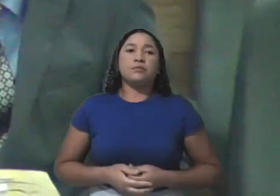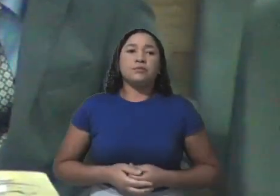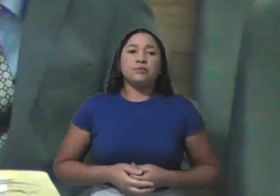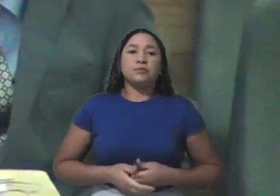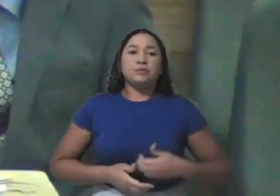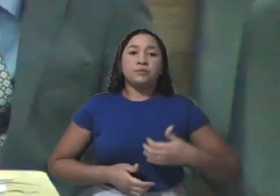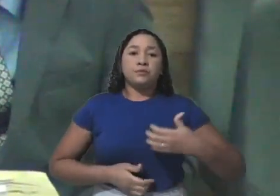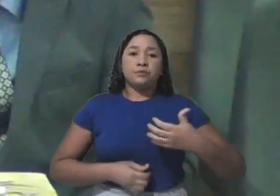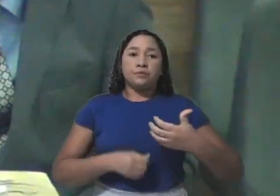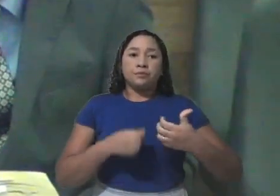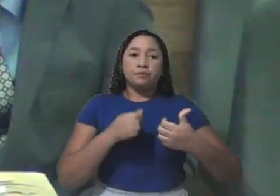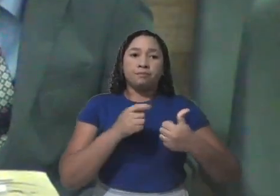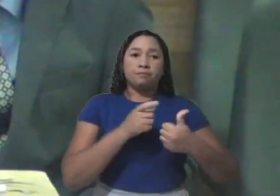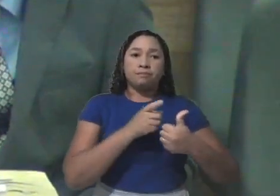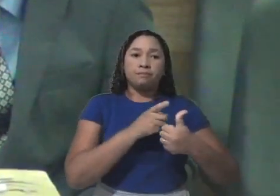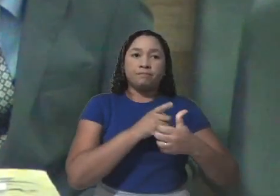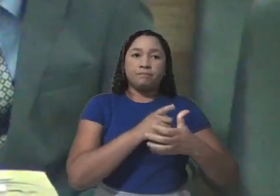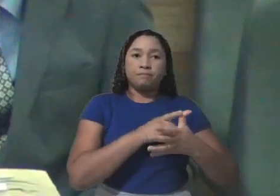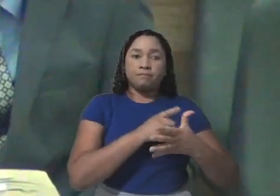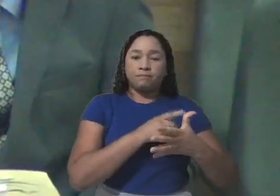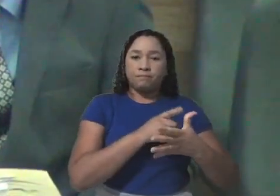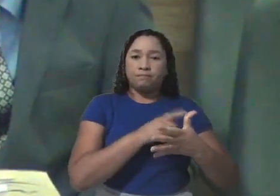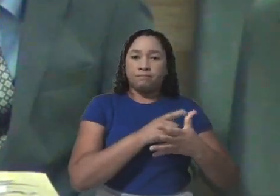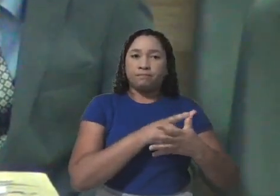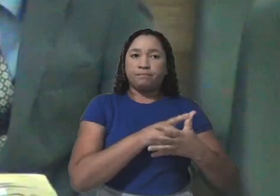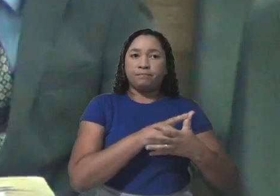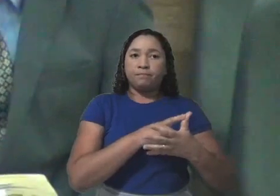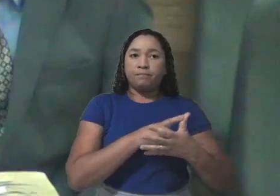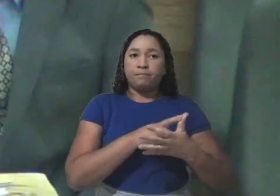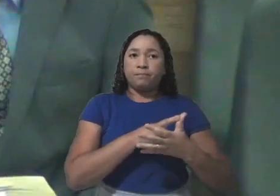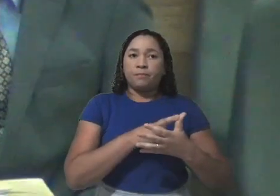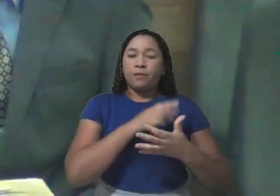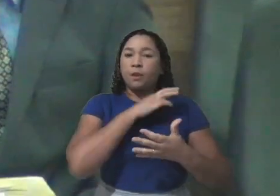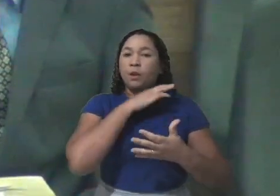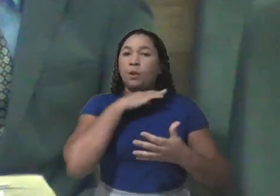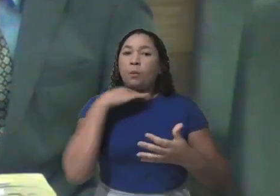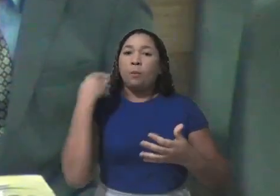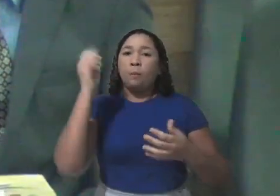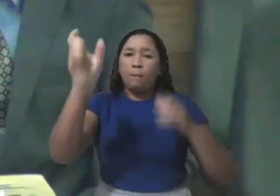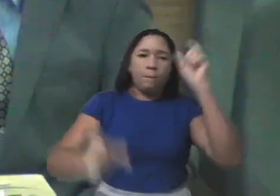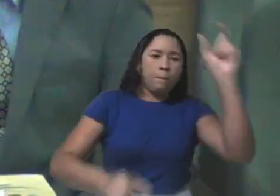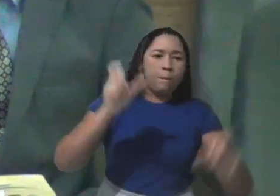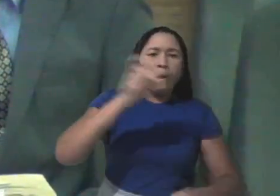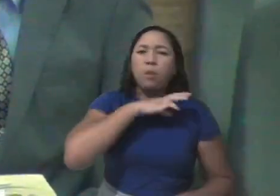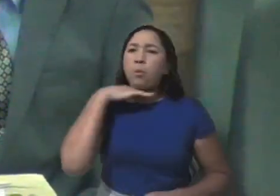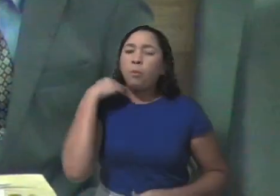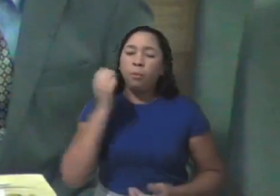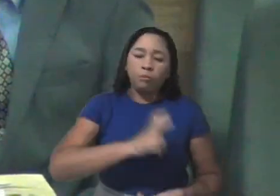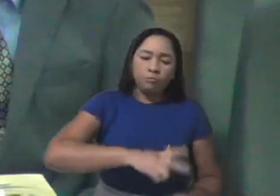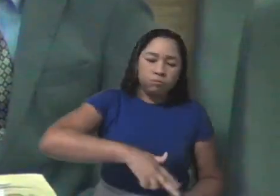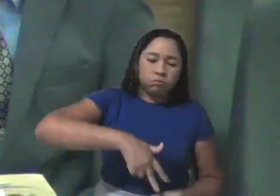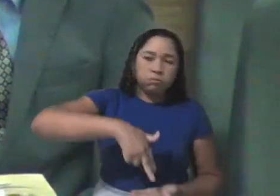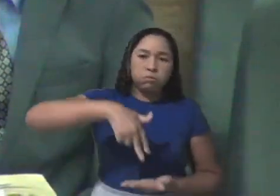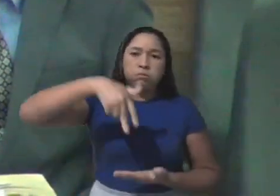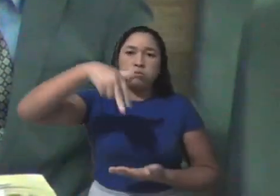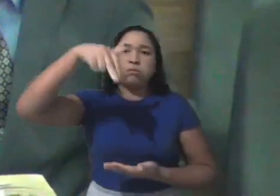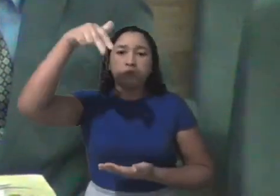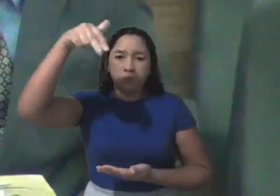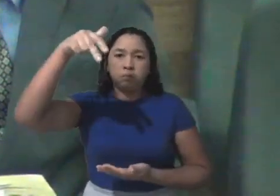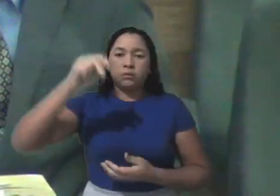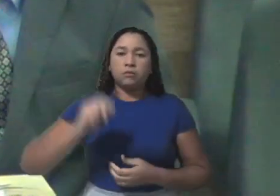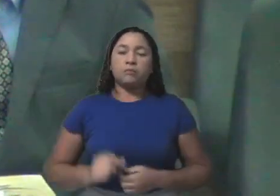E da ressurreição dos mortos e do juízo eterno. O que é isso? A doutrina dos